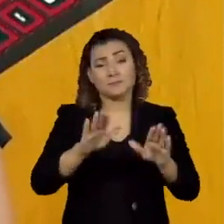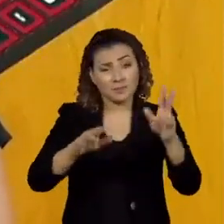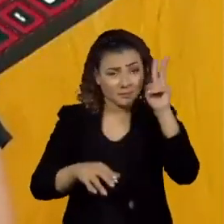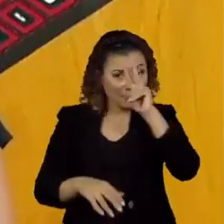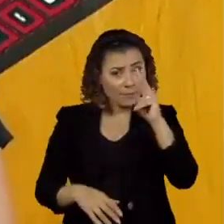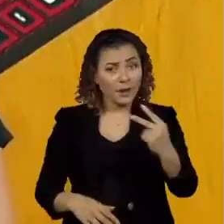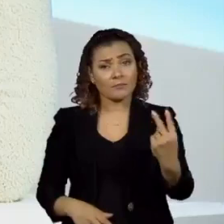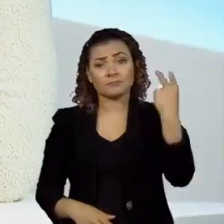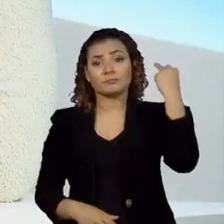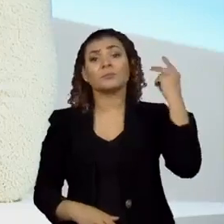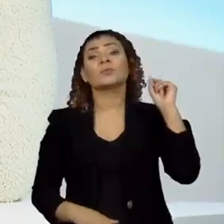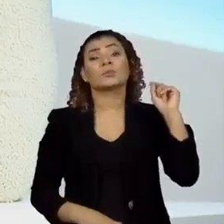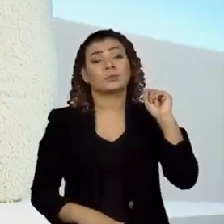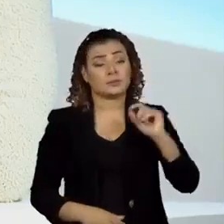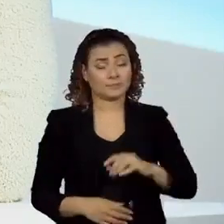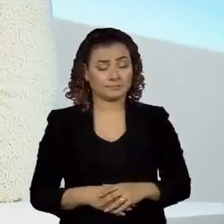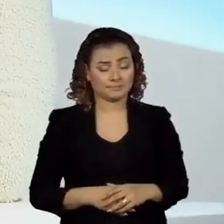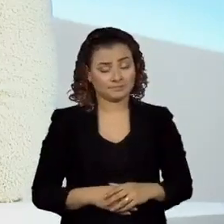que a gente